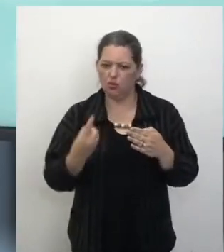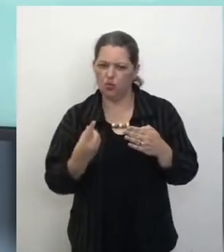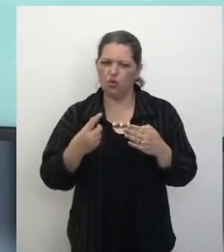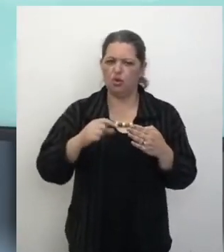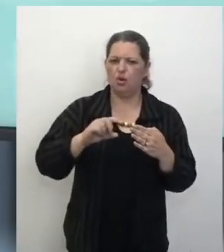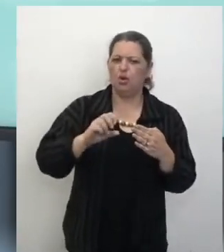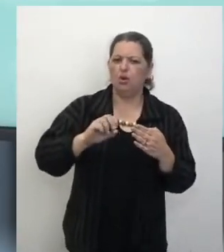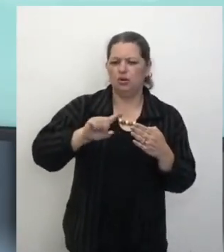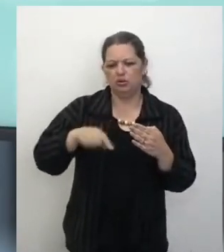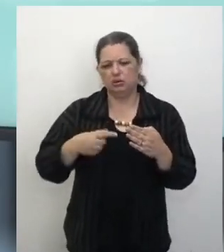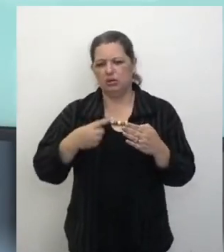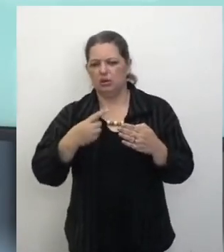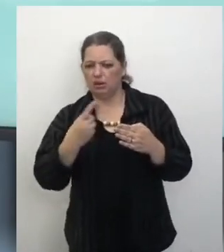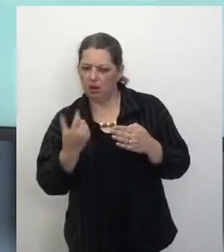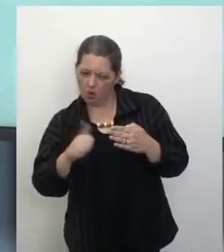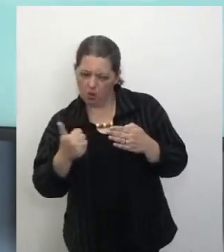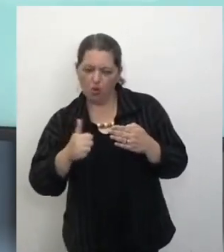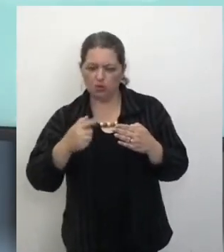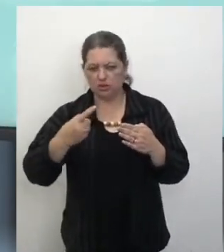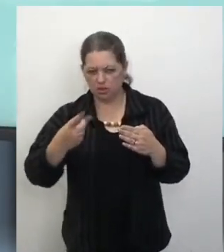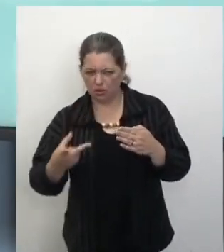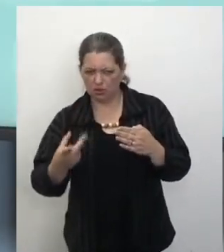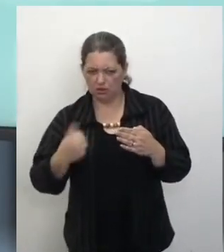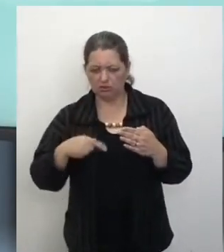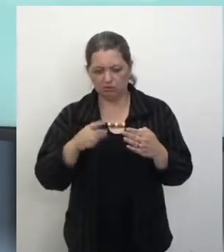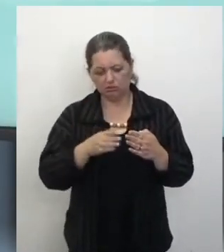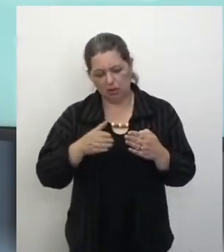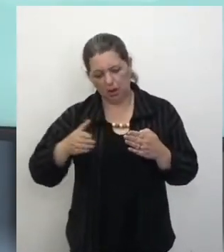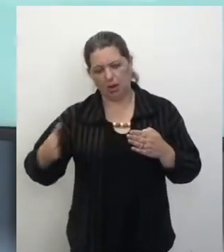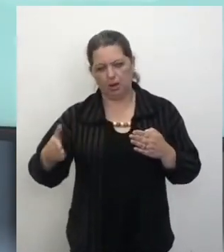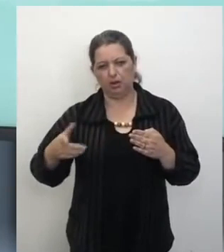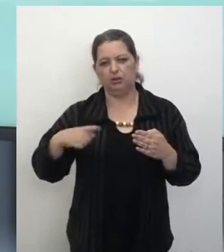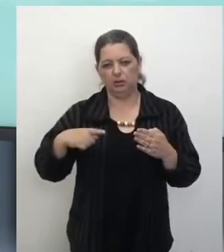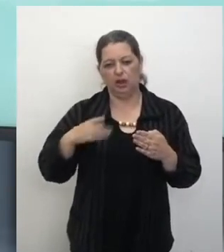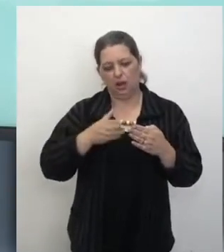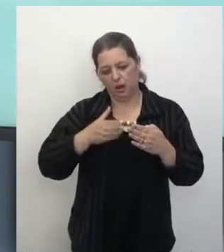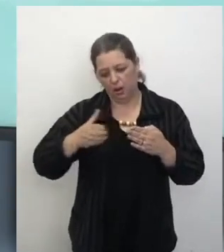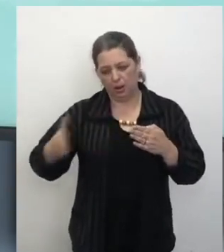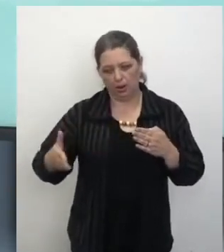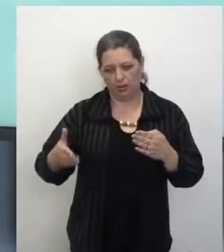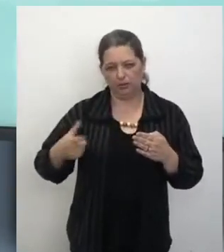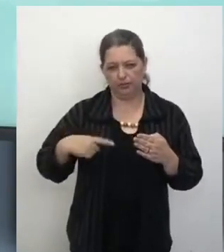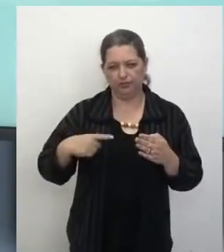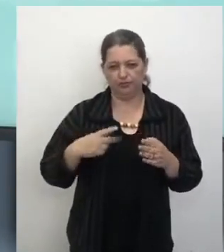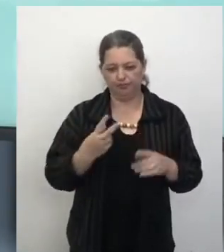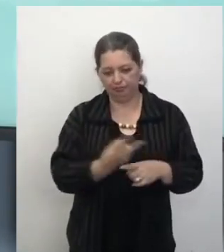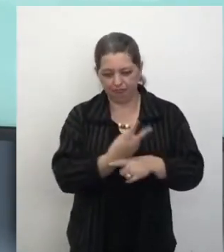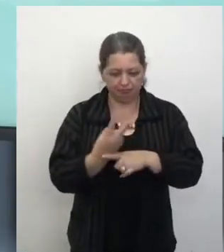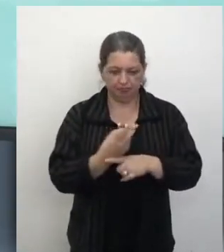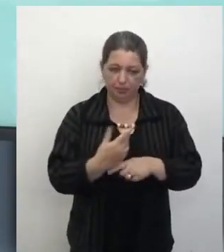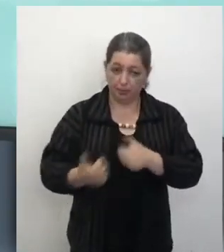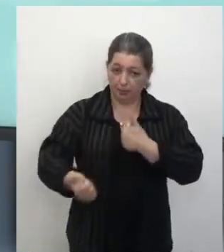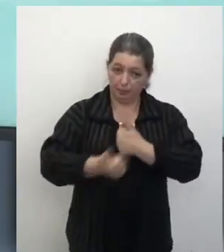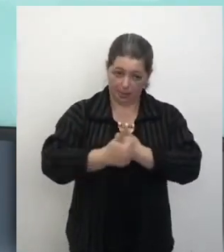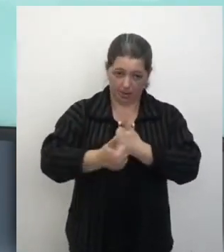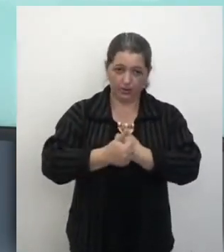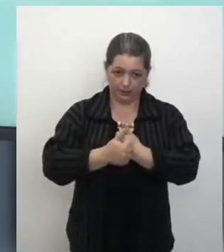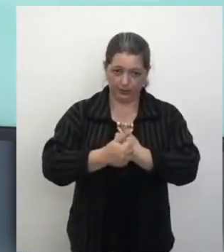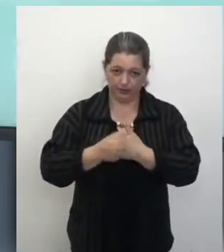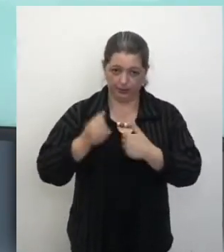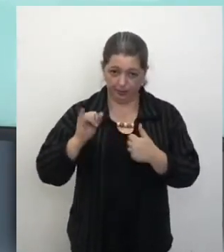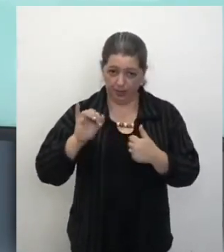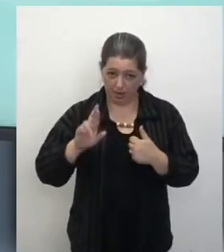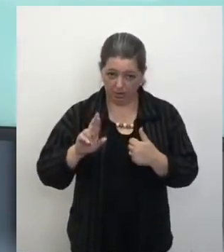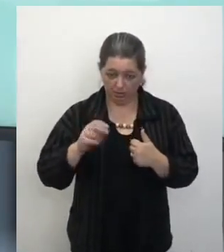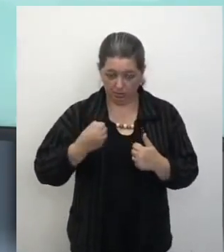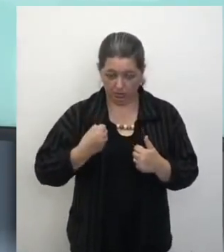0,11, 0,12, certo? E assim por diante. Então, lá dentro tem vários pedacinhos e a gente localiza aproximadamente onde estão os irracionais. Tudo